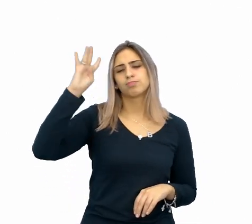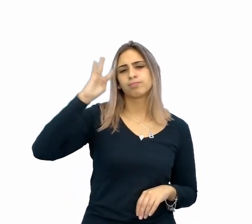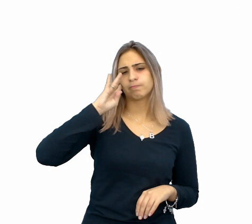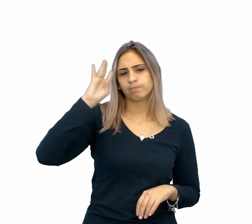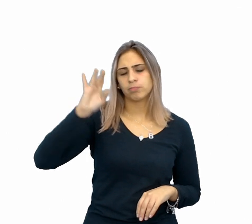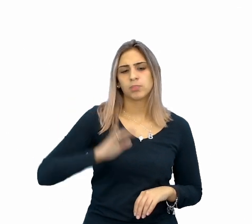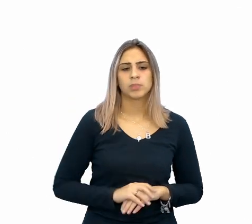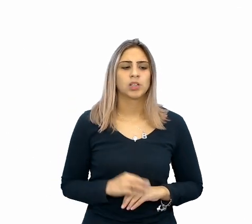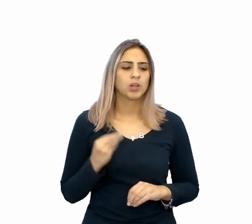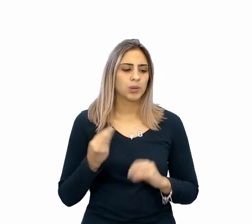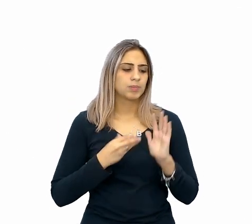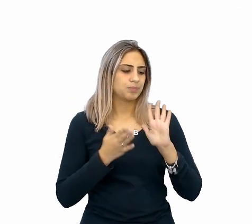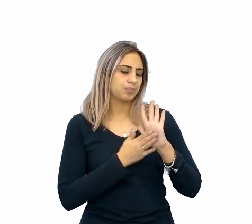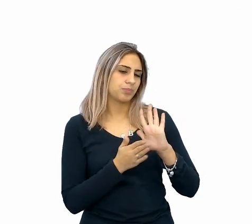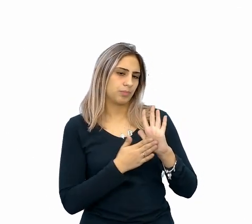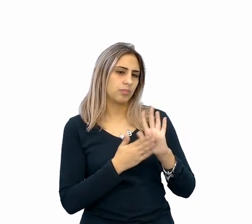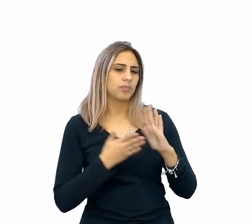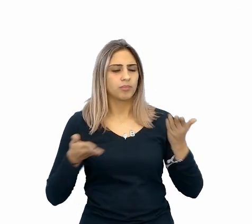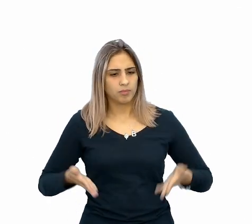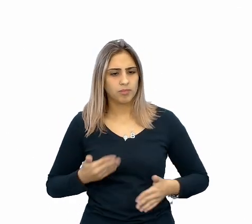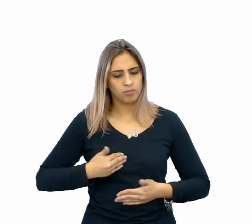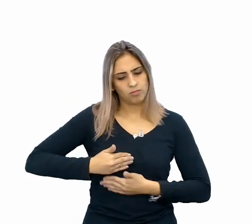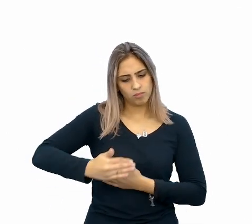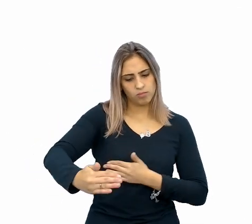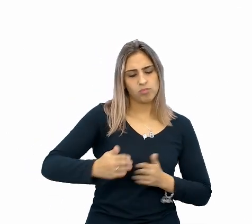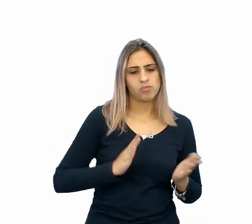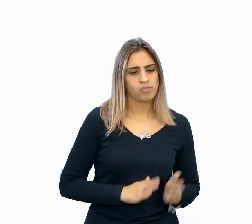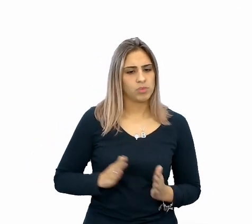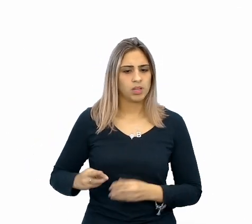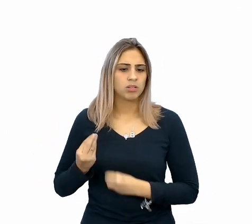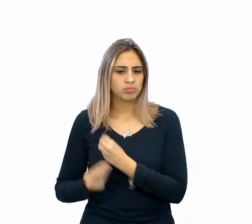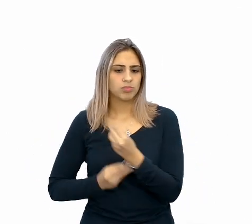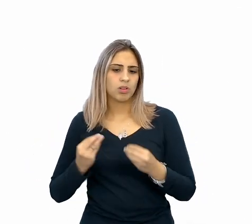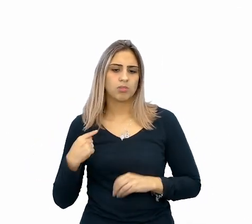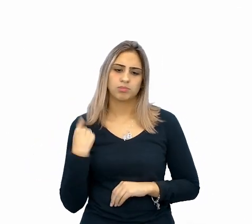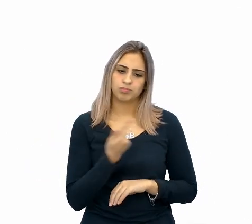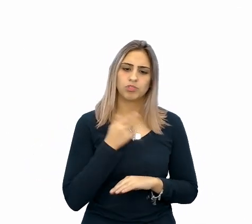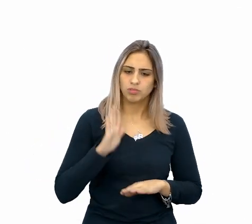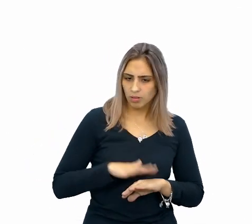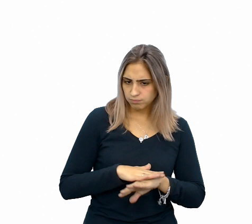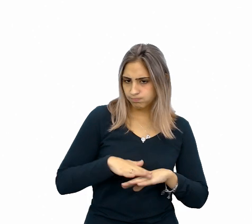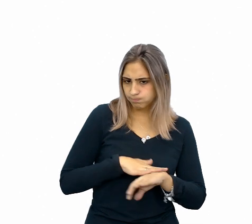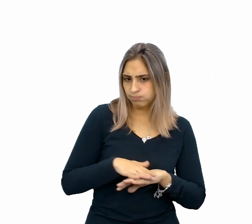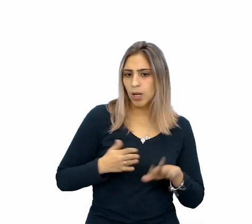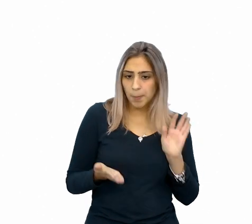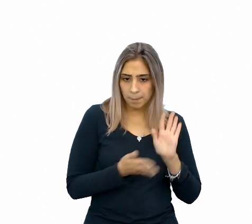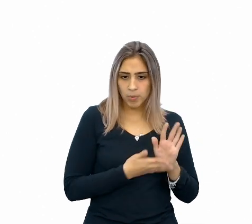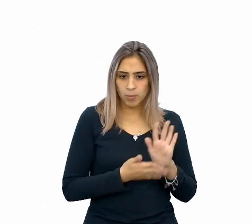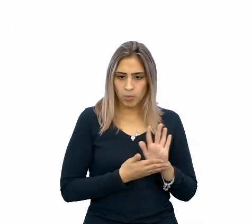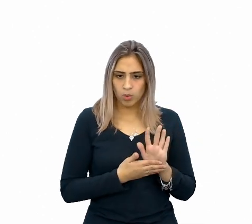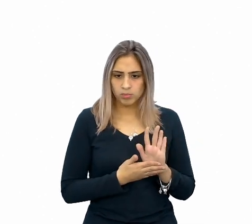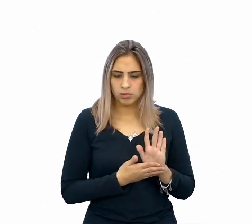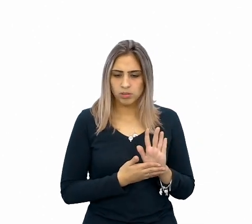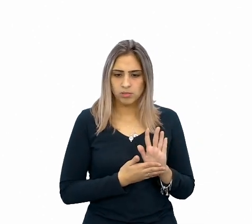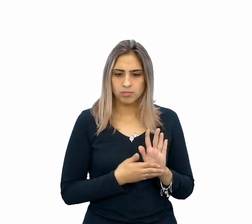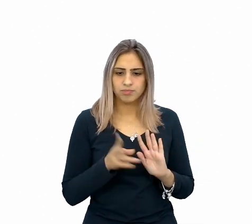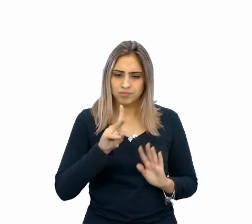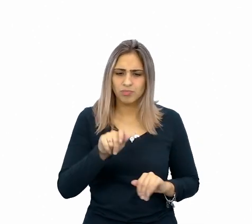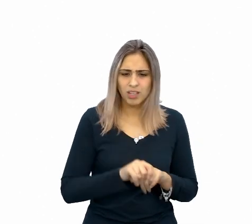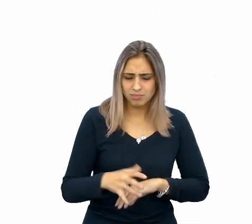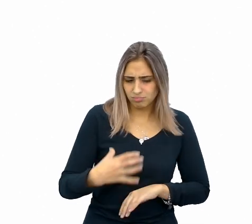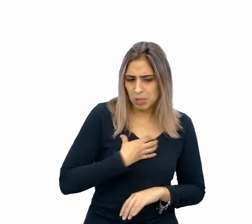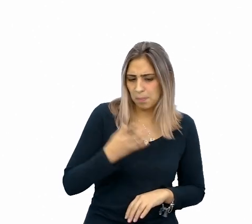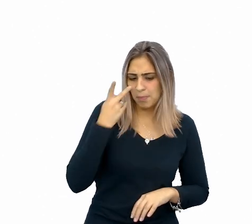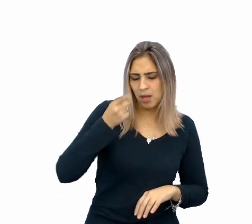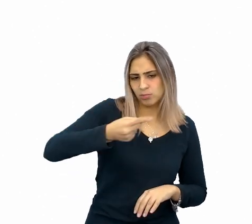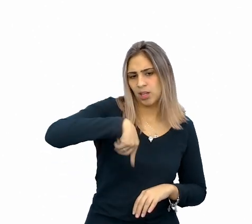reflexivo, né, como proposto aqui ao longo da sequência e como nós conversamos, né? Então, as propostas precisam fazer sentido para